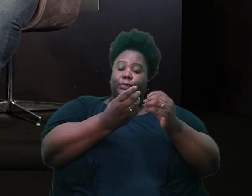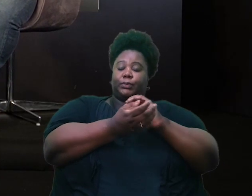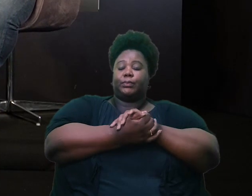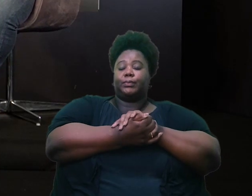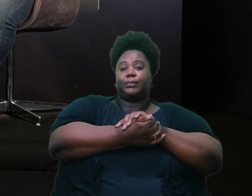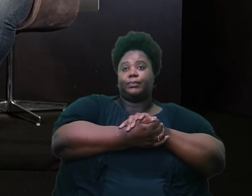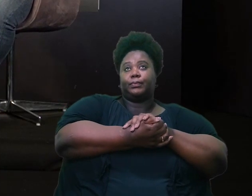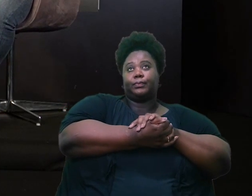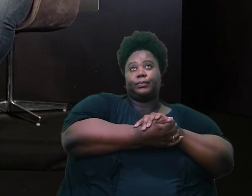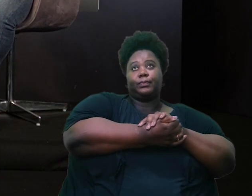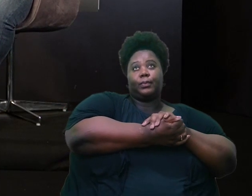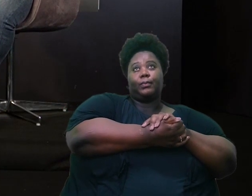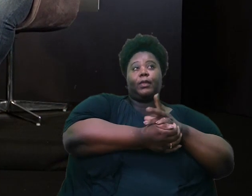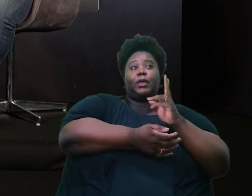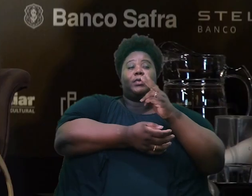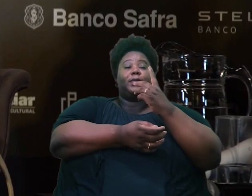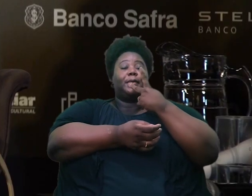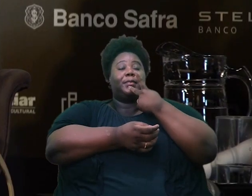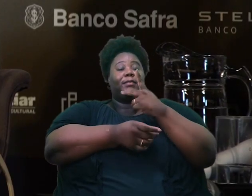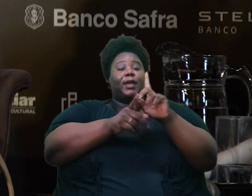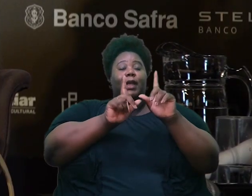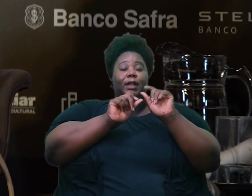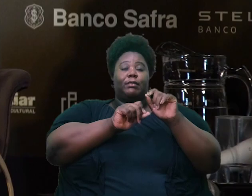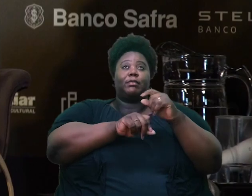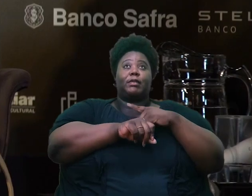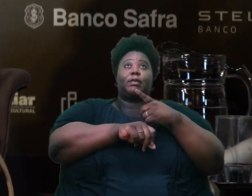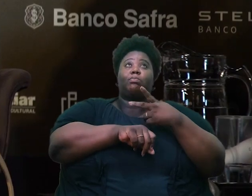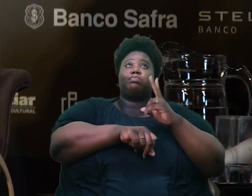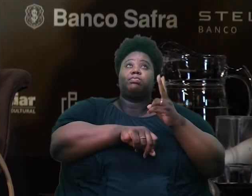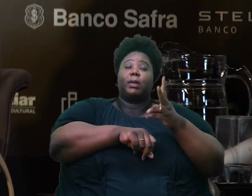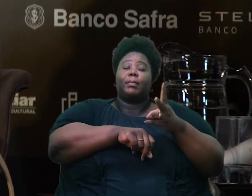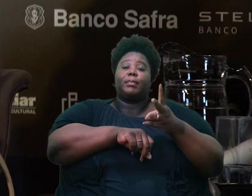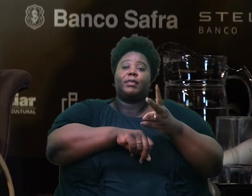e eu sempre digo o seguinte, eu sempre tive o privilégio,